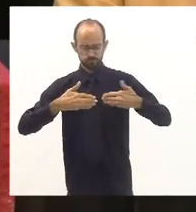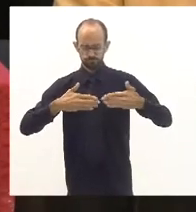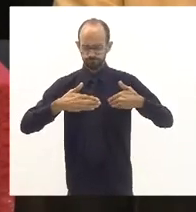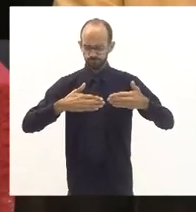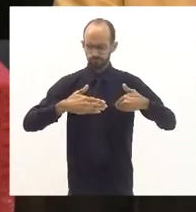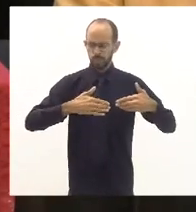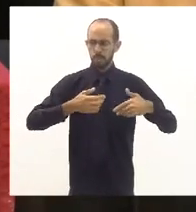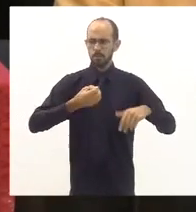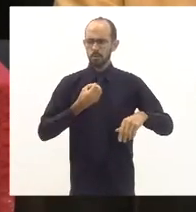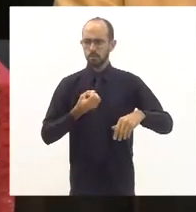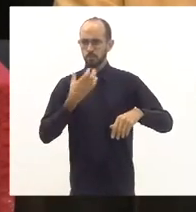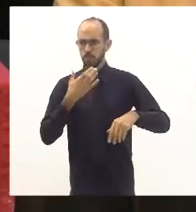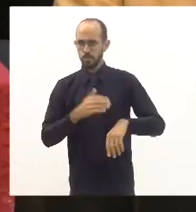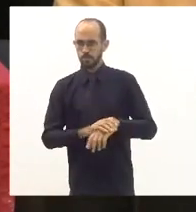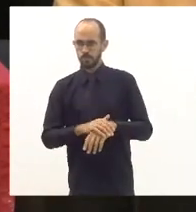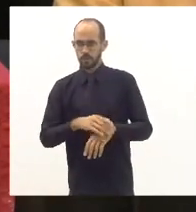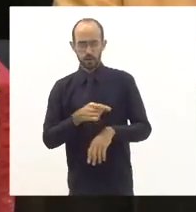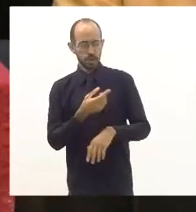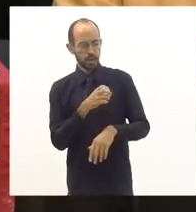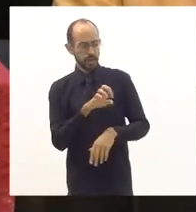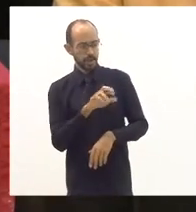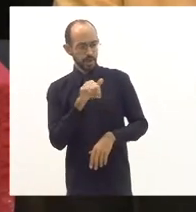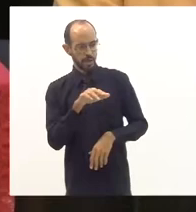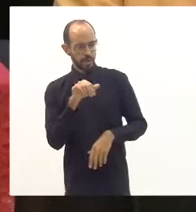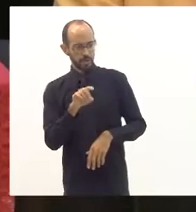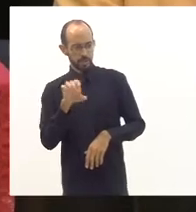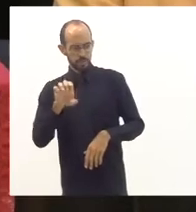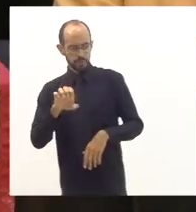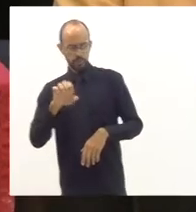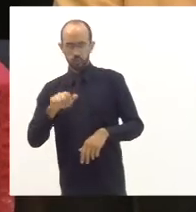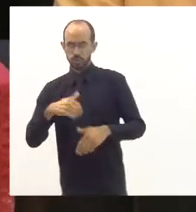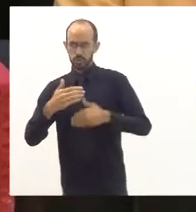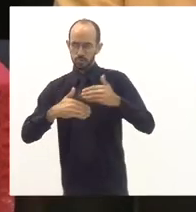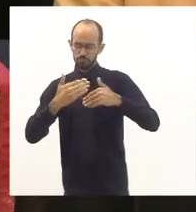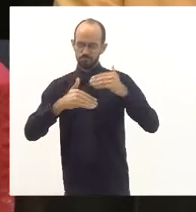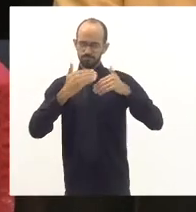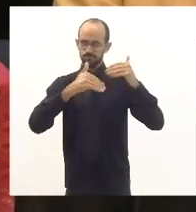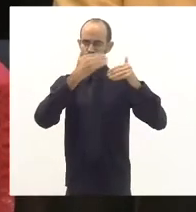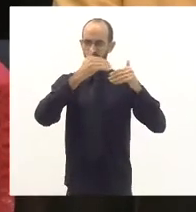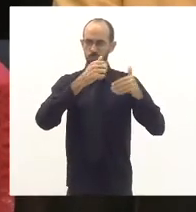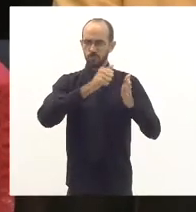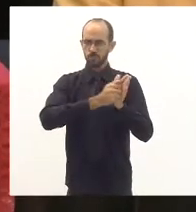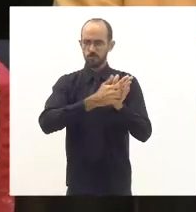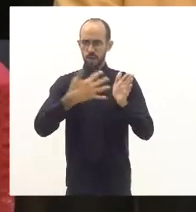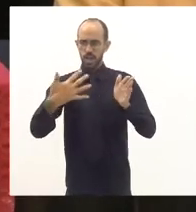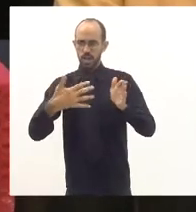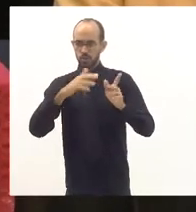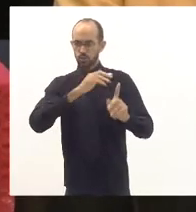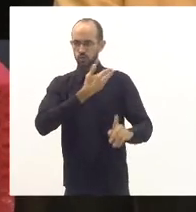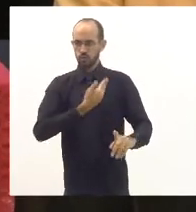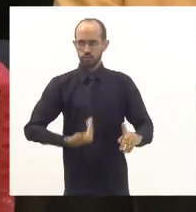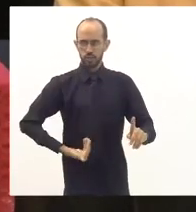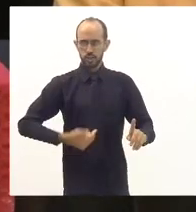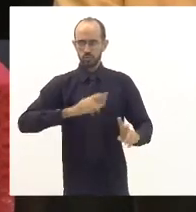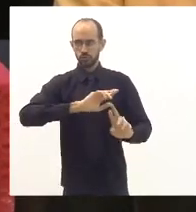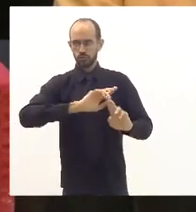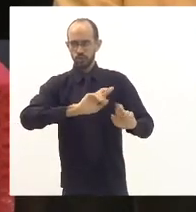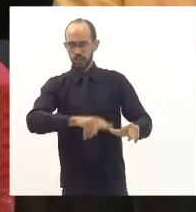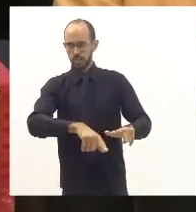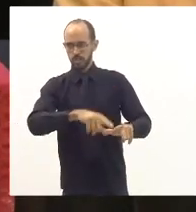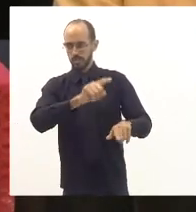um parceiro que atravessou tantos governos diferentes e foi reconhecido por todos eles. Isso não é